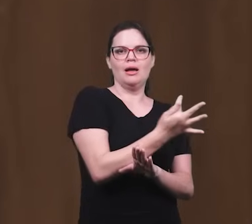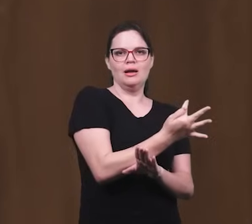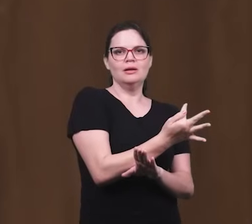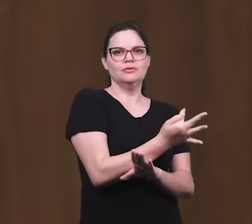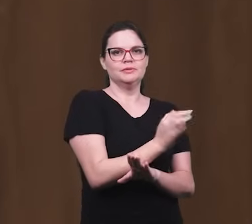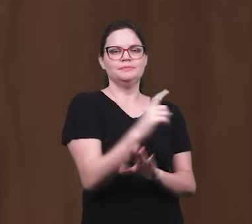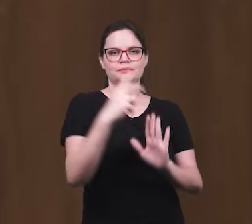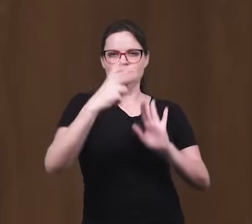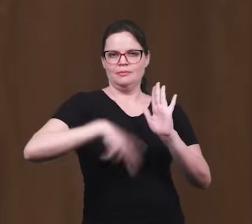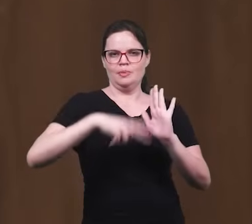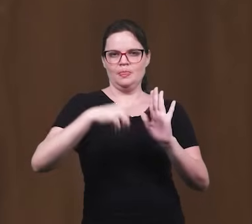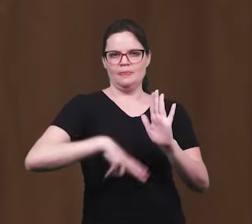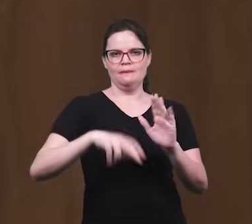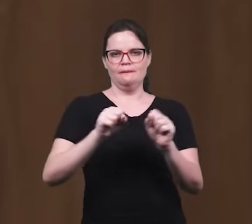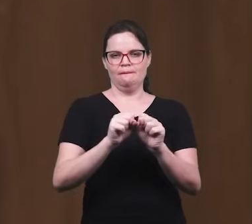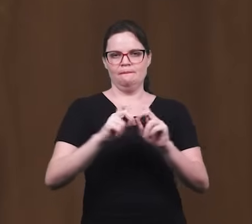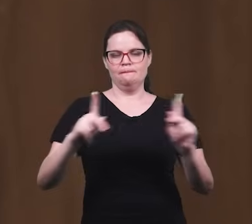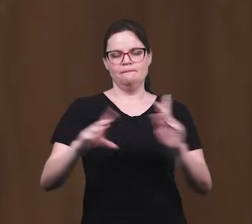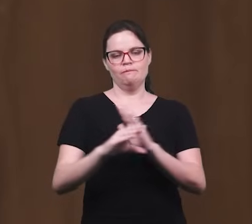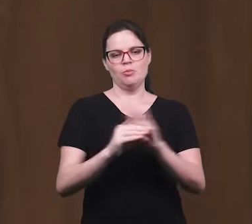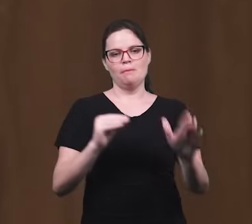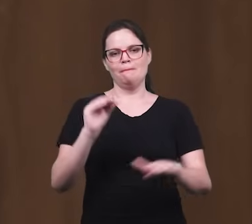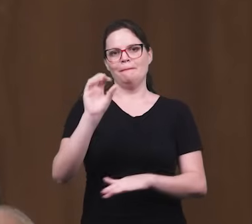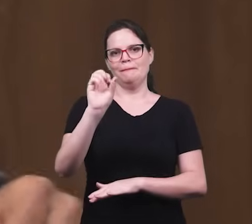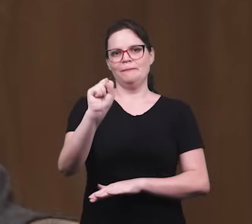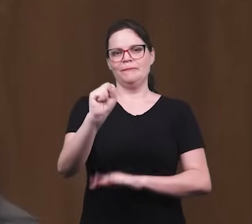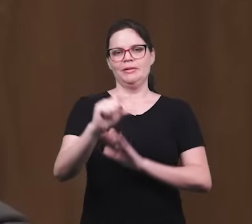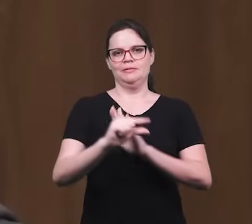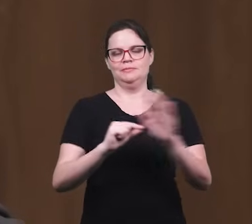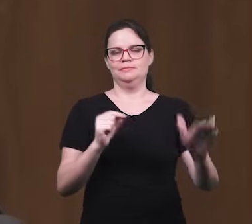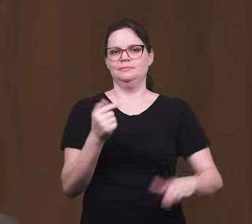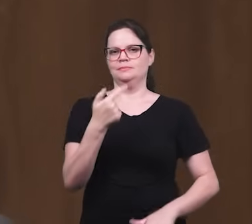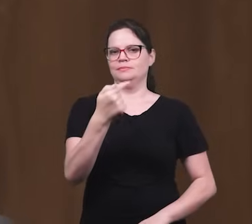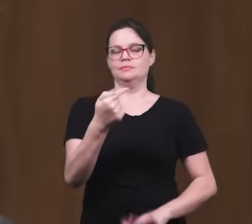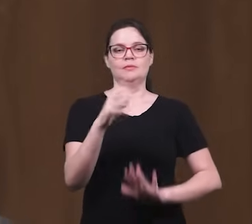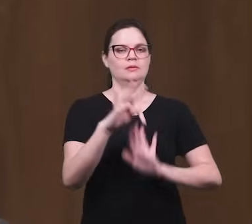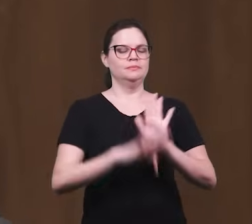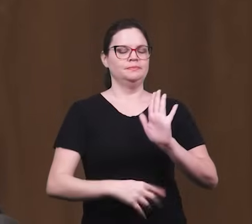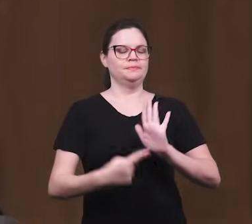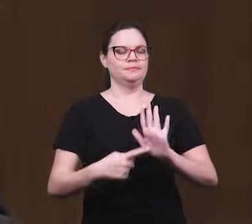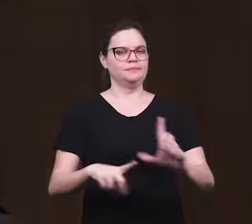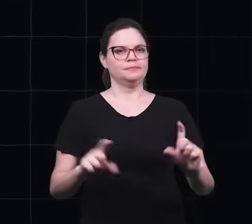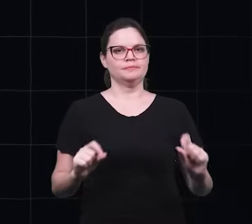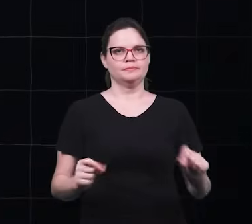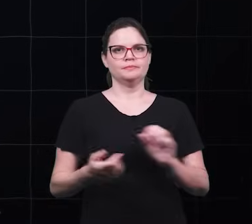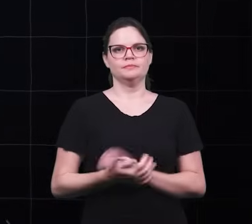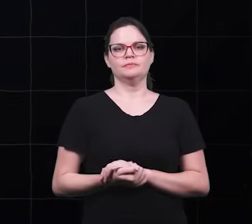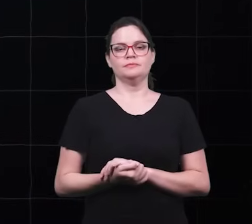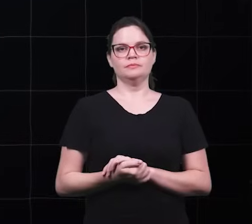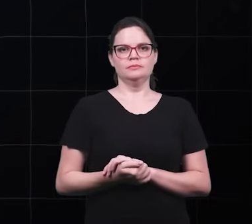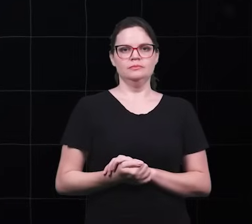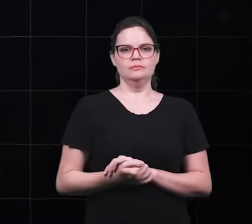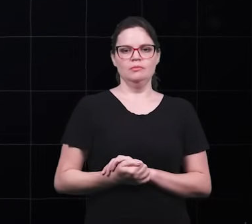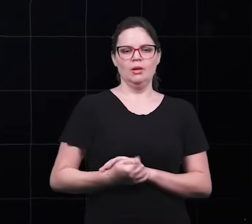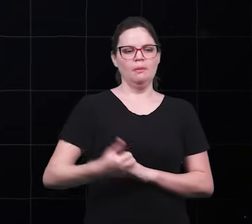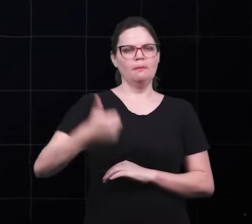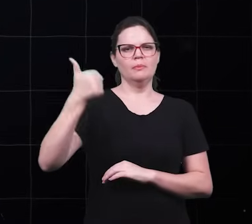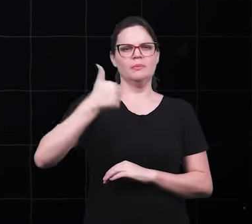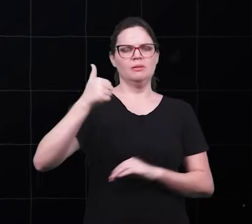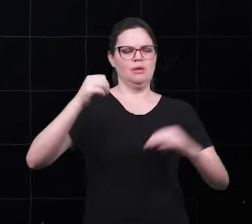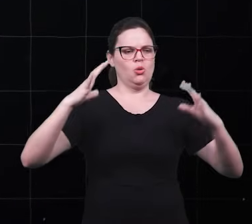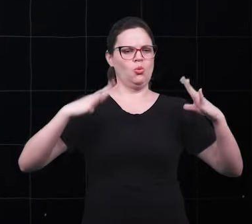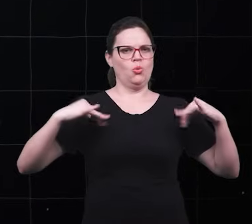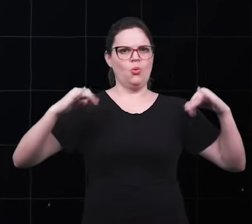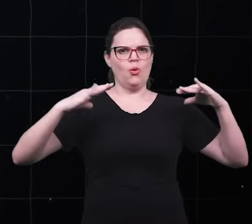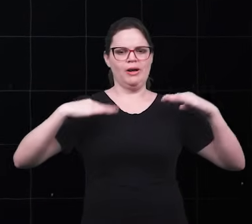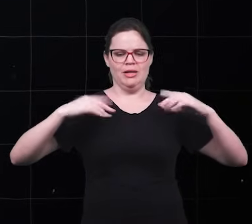em Apocalipse 8, capítulo 8, verso 7, o texto diz assim: e o primeiro anjo tocou